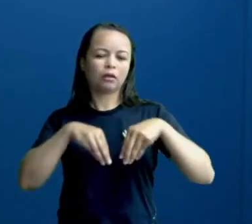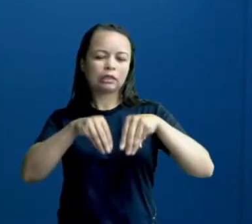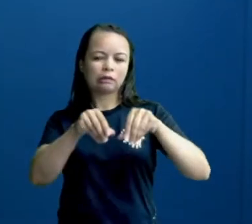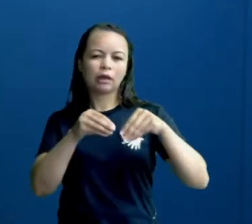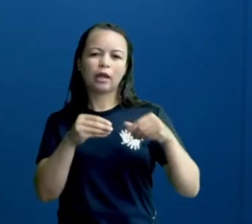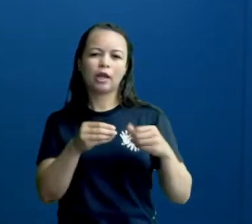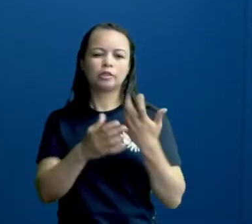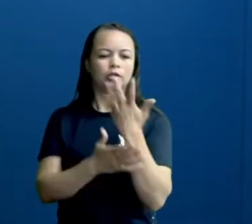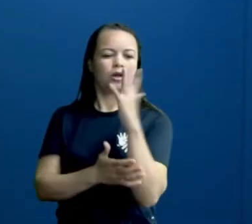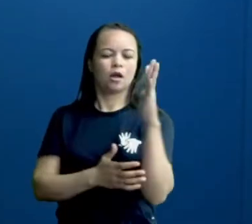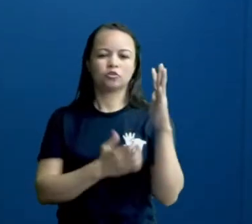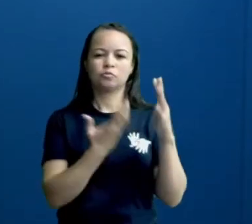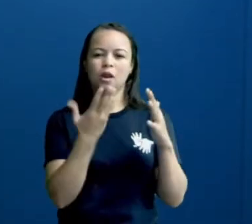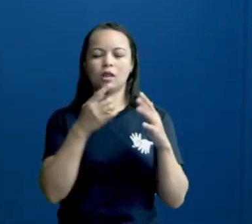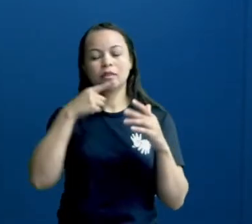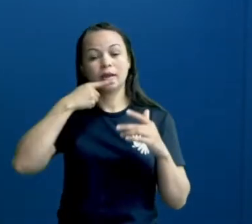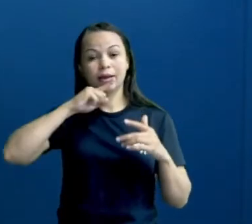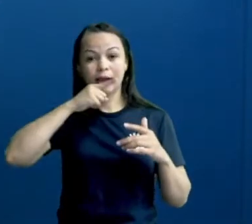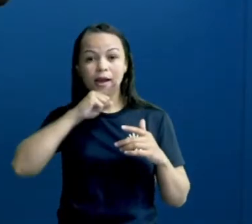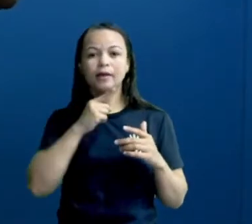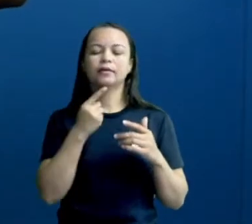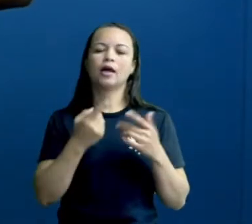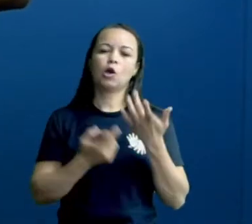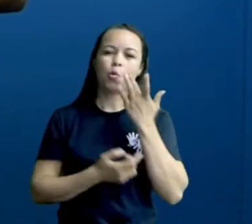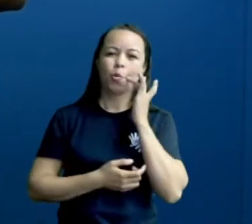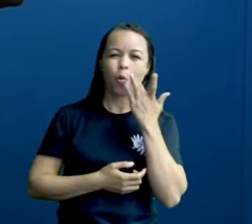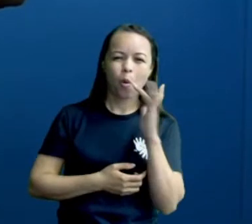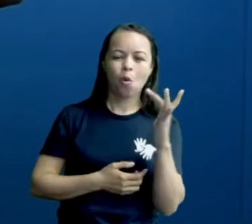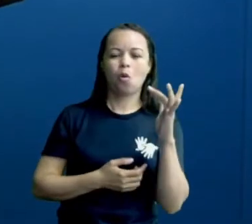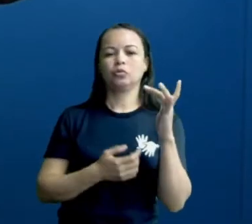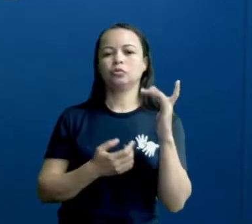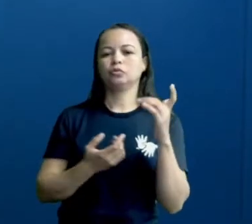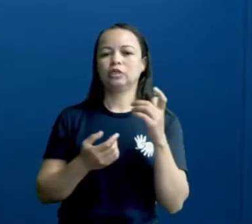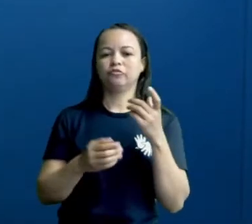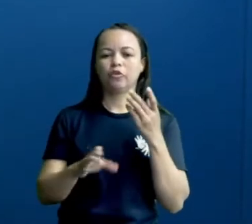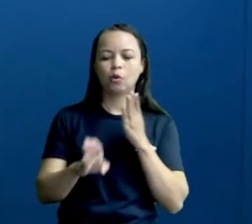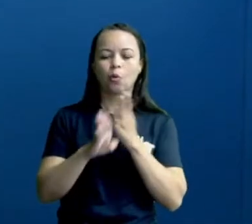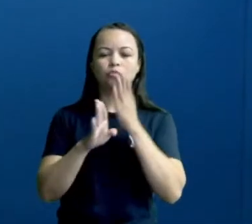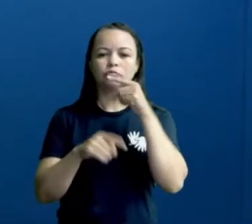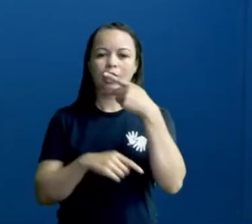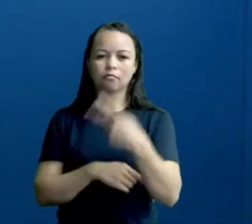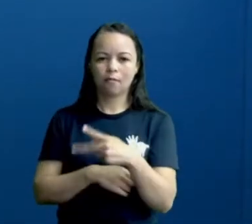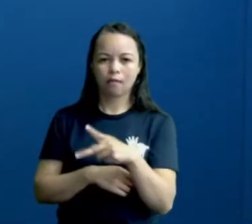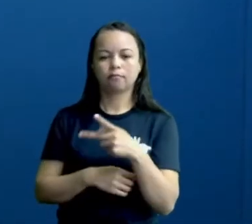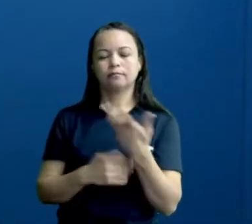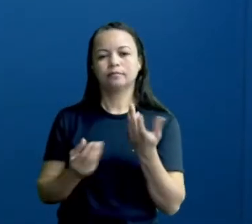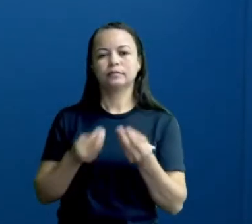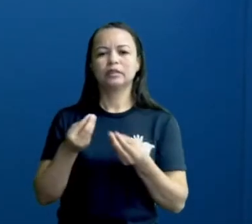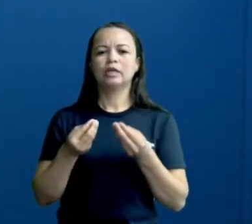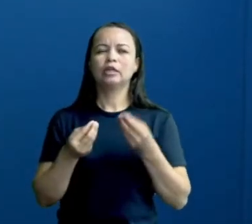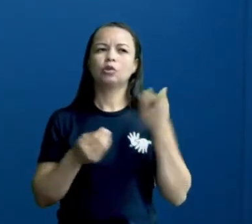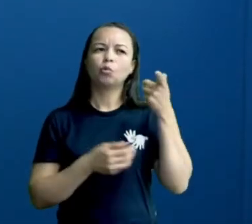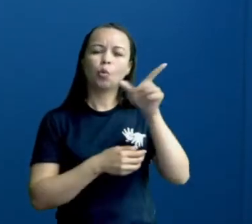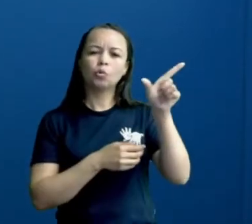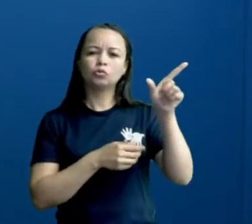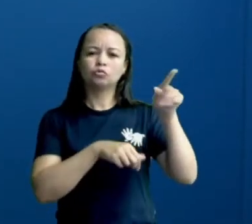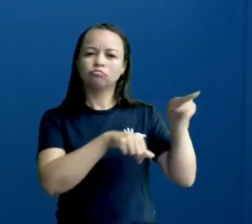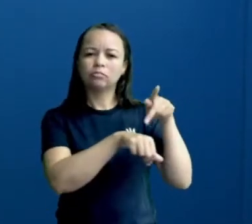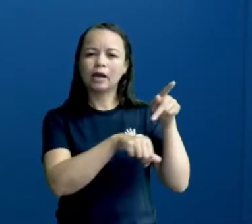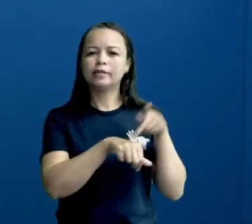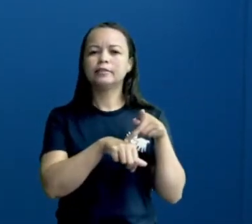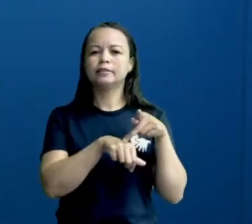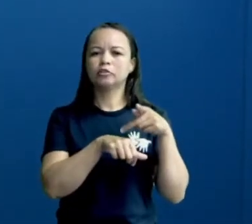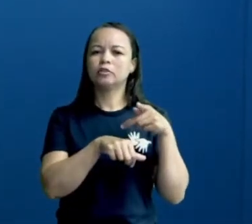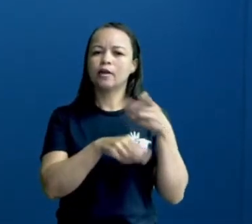tinha as plantações de cana-de-açúcar, tinha o ouro que também foi descoberto aqui. Então, todos os países de fora queriam dominar o